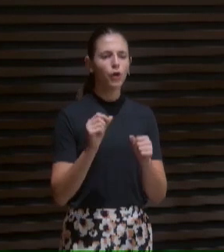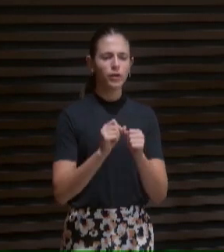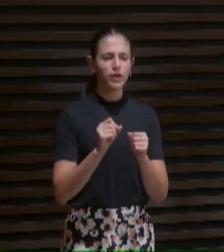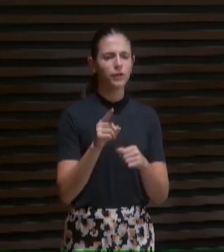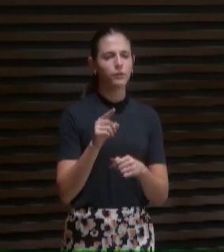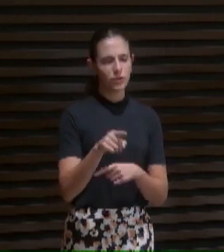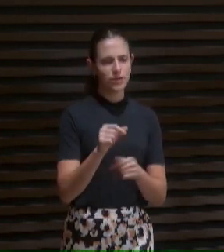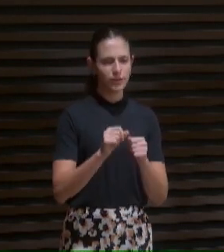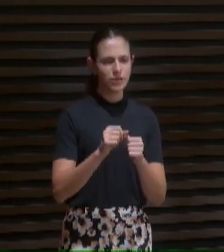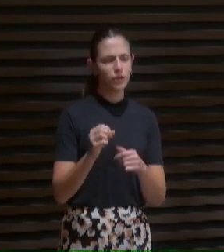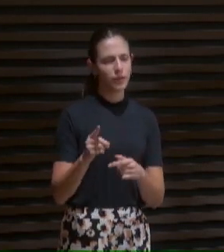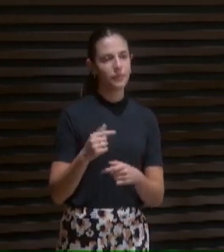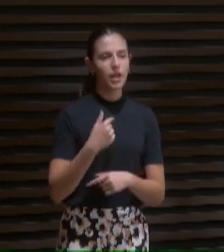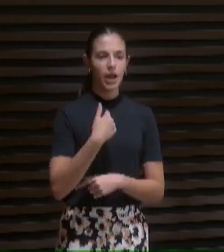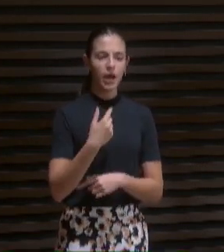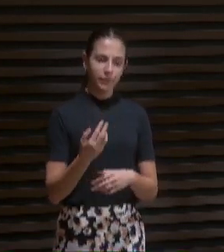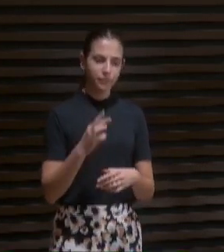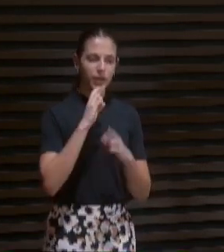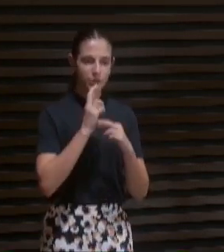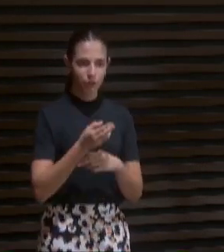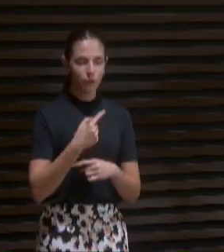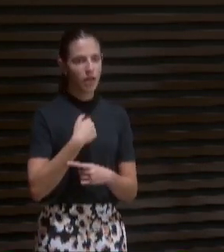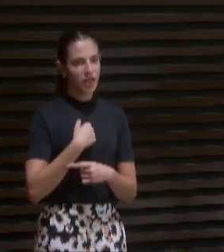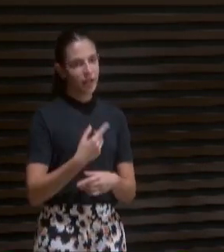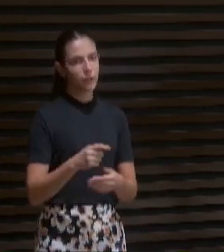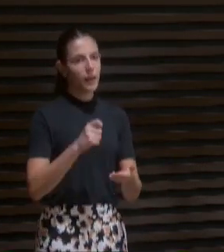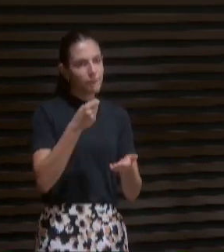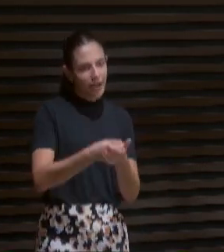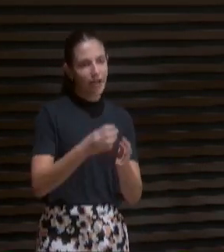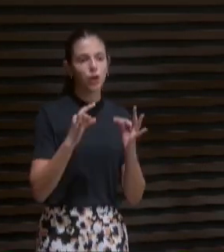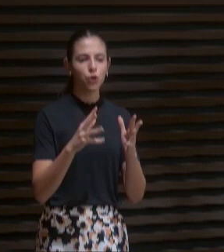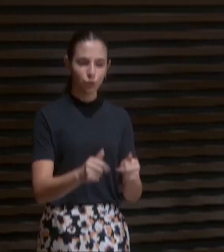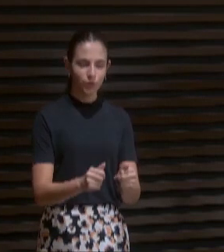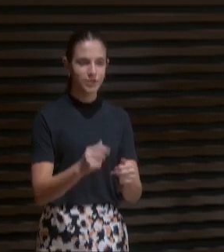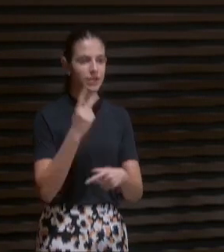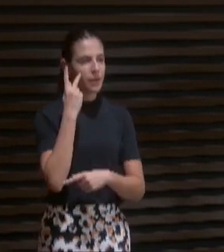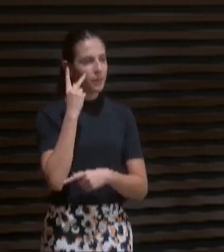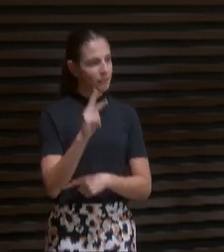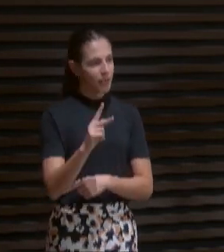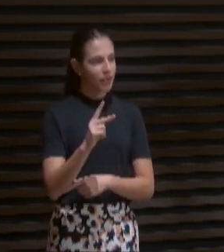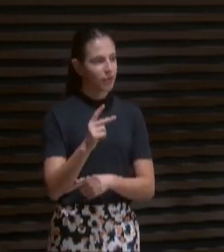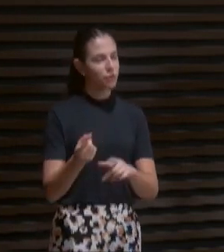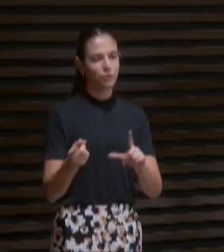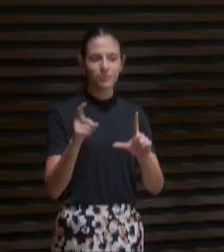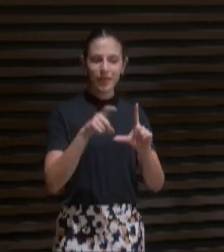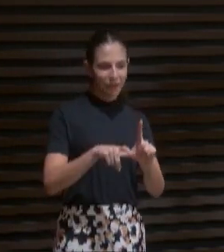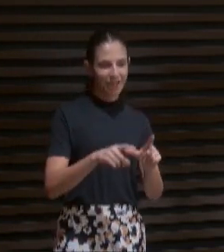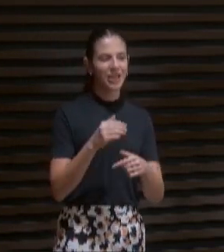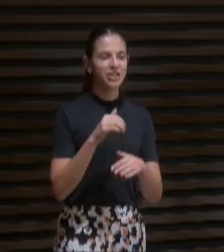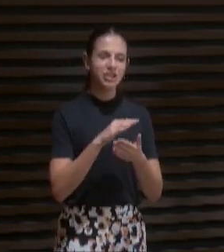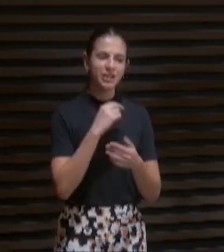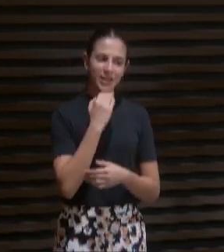devendo ninguém. Eu quero pagar a minha conta para não ter... Quando ele voltar, eu vou ter uma